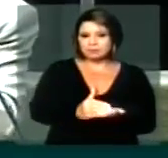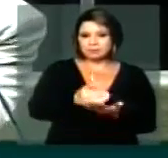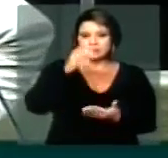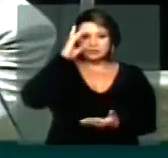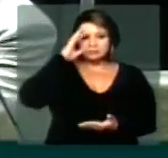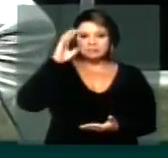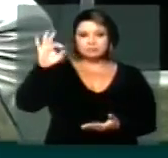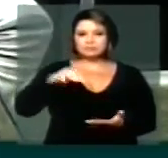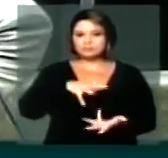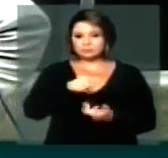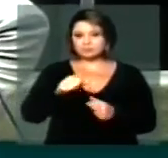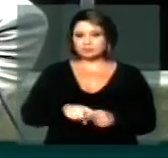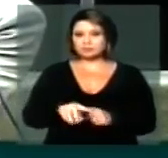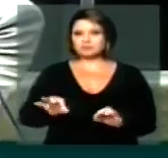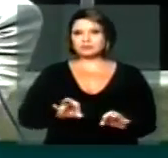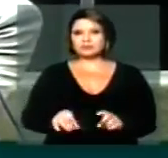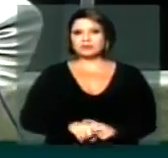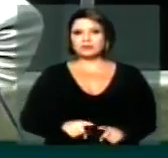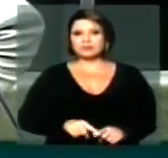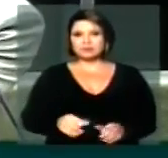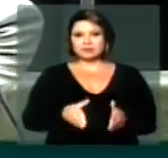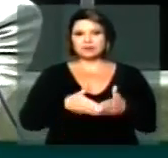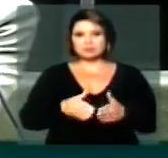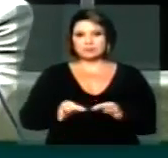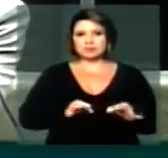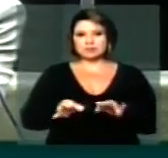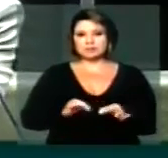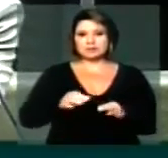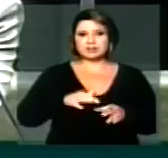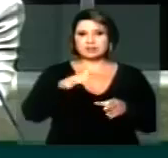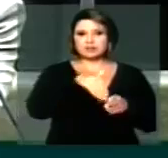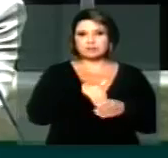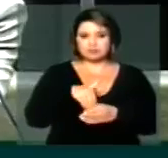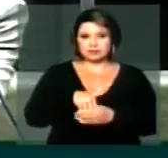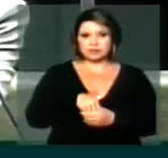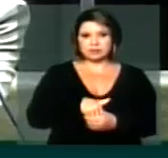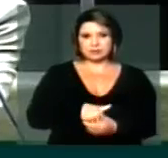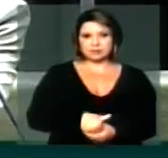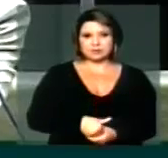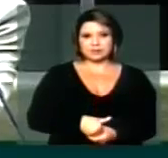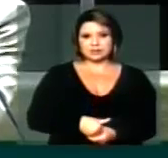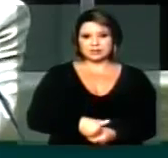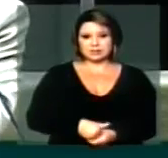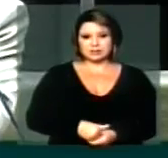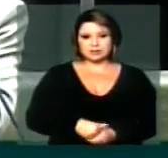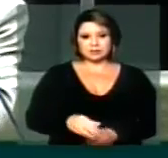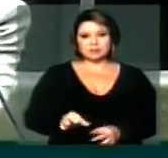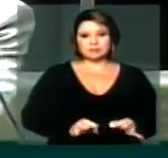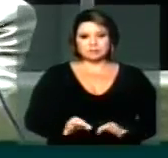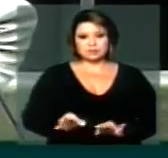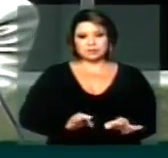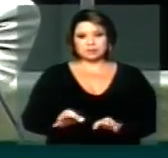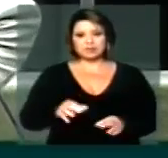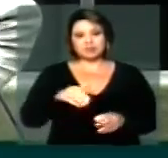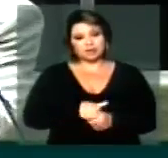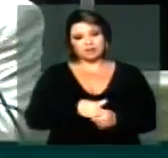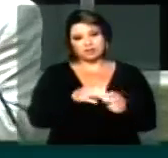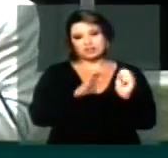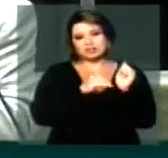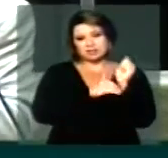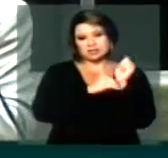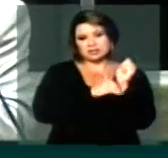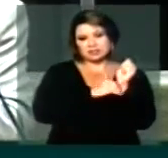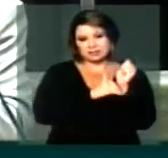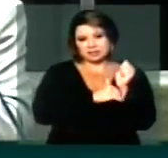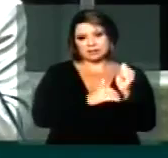mundo. Eu peço que já, ali nas urnas, sem nenhuma maneira de burlar o voto secreto, já que